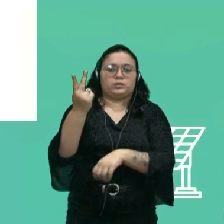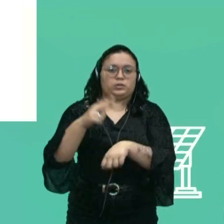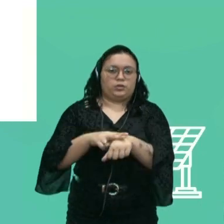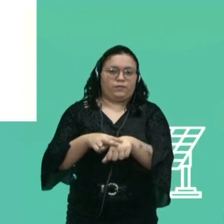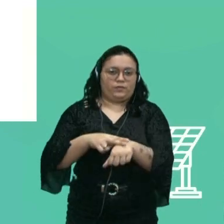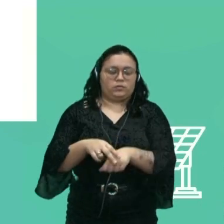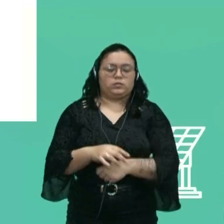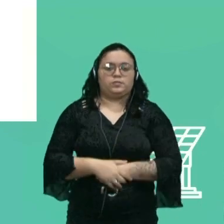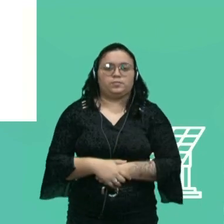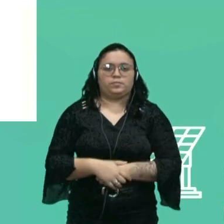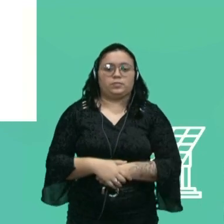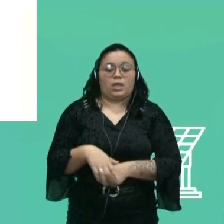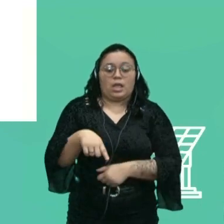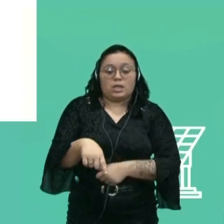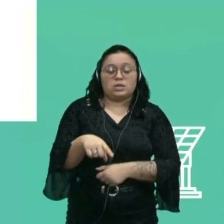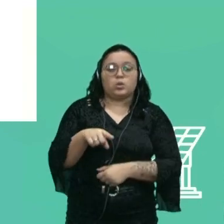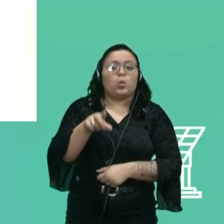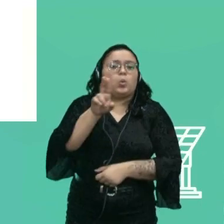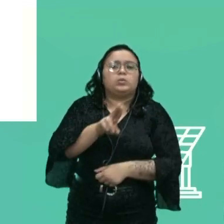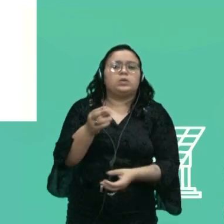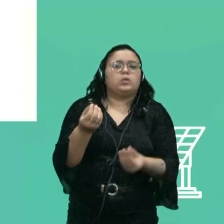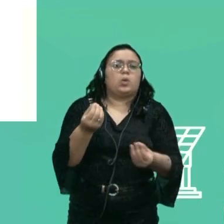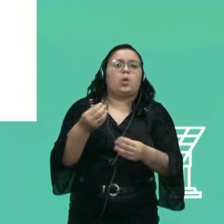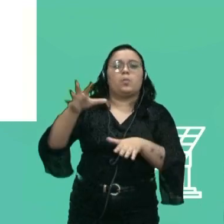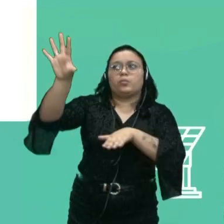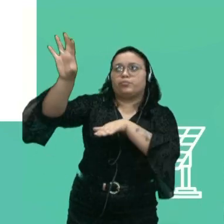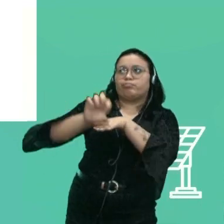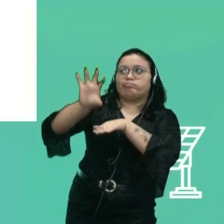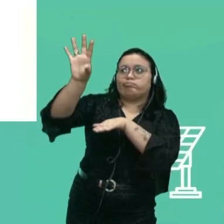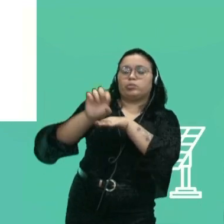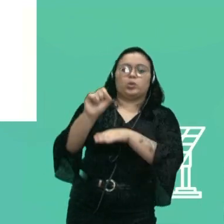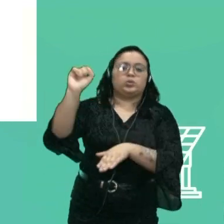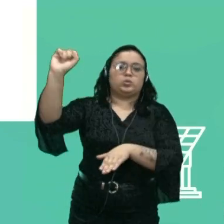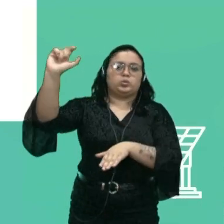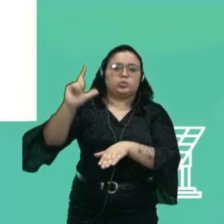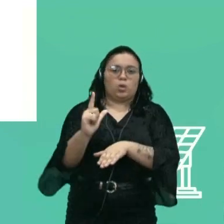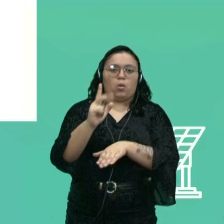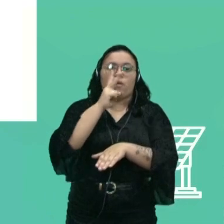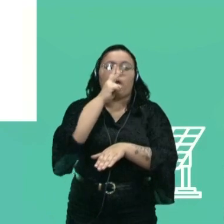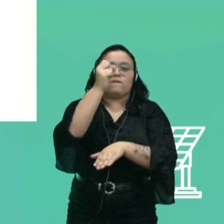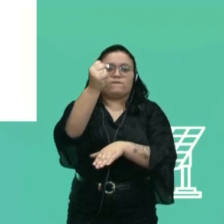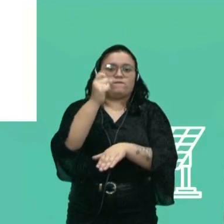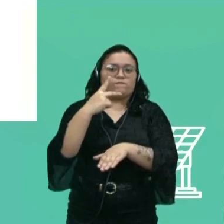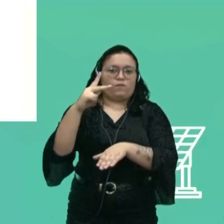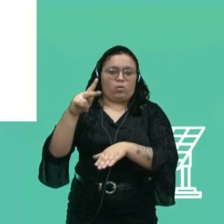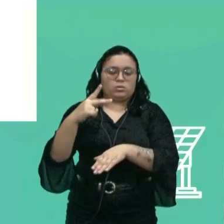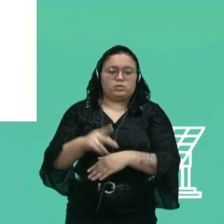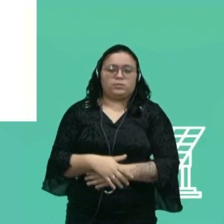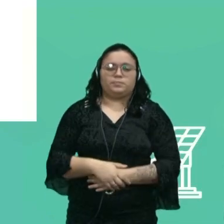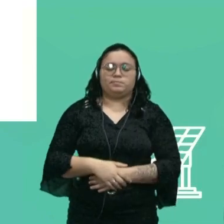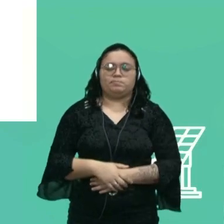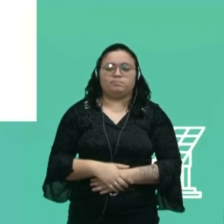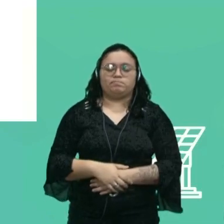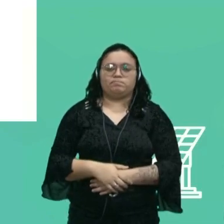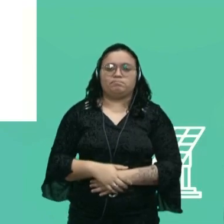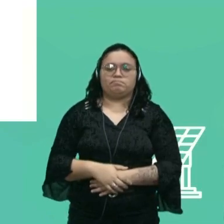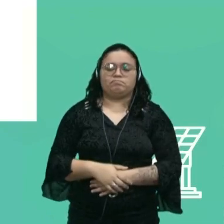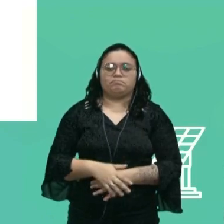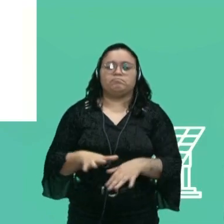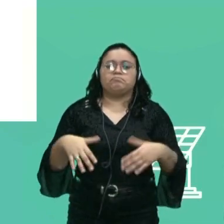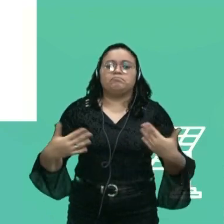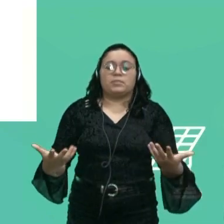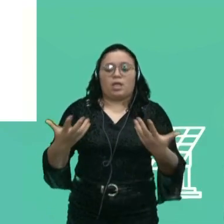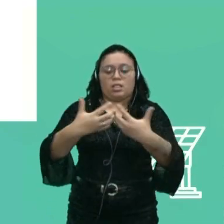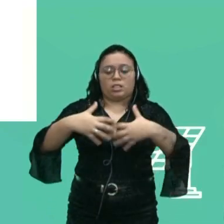isso com força solar, sem necessidade de potência elétrica para acionamento. Essas são as duas faces